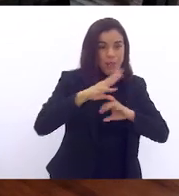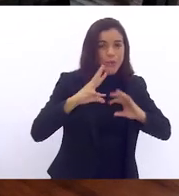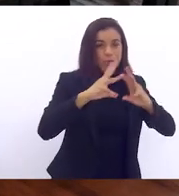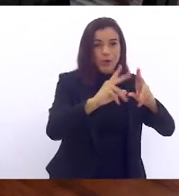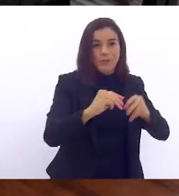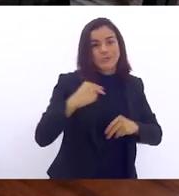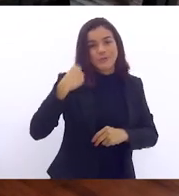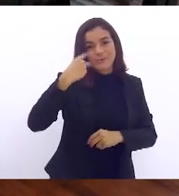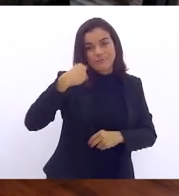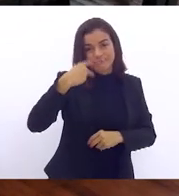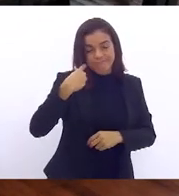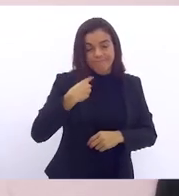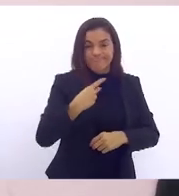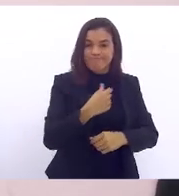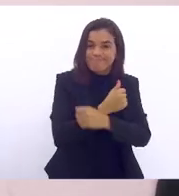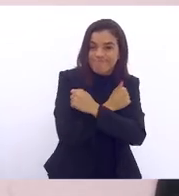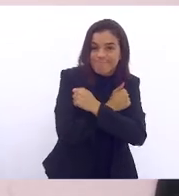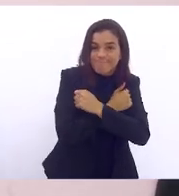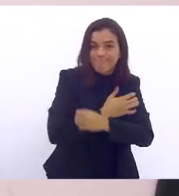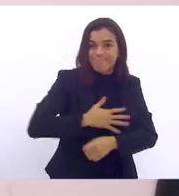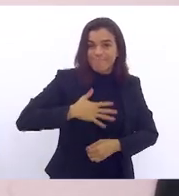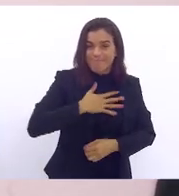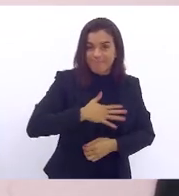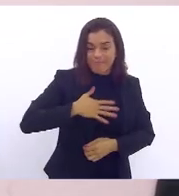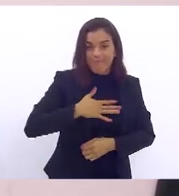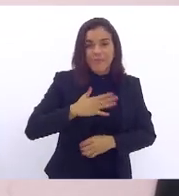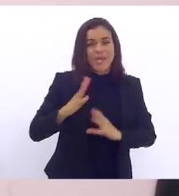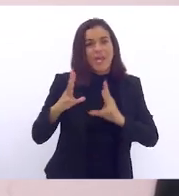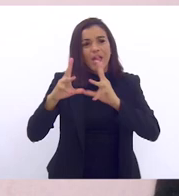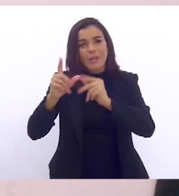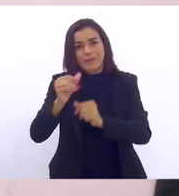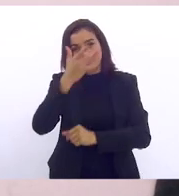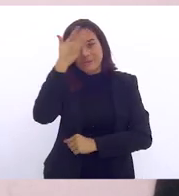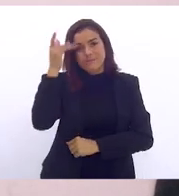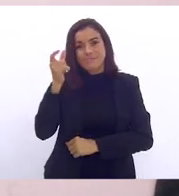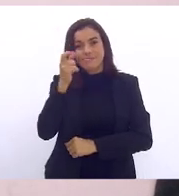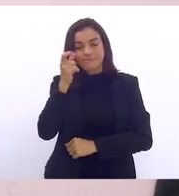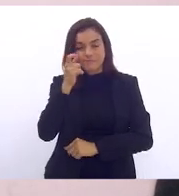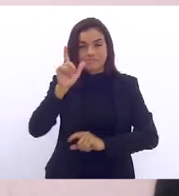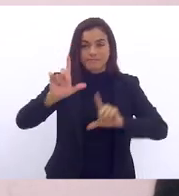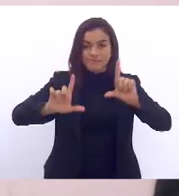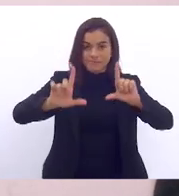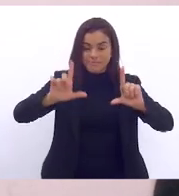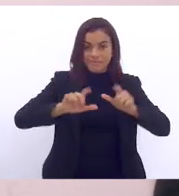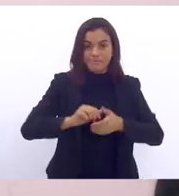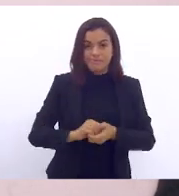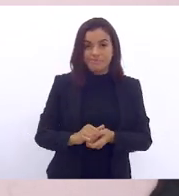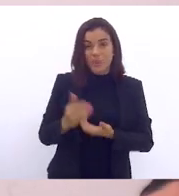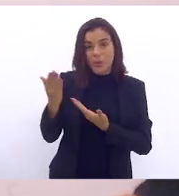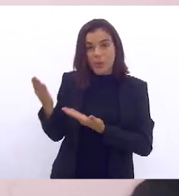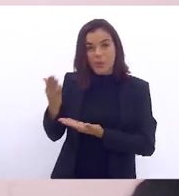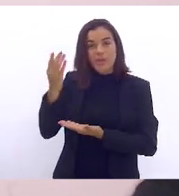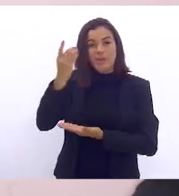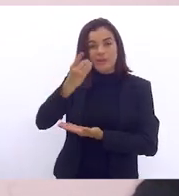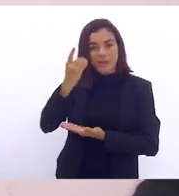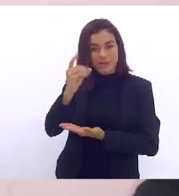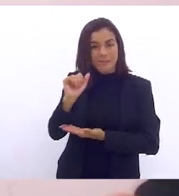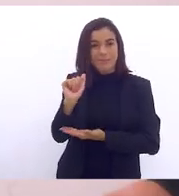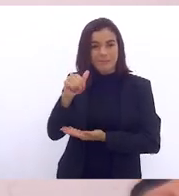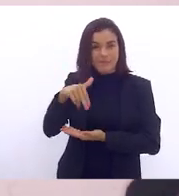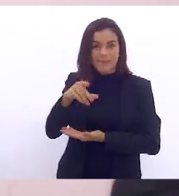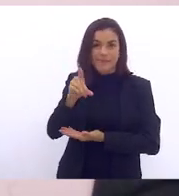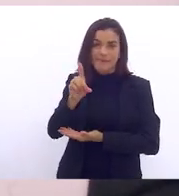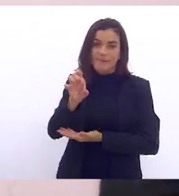cumprimentos e a todos a todos que nos acompanham aqui não é na fala do deputado Anderson ele bem colocou